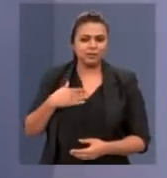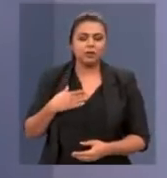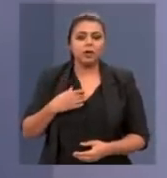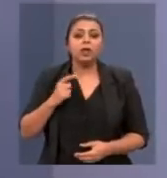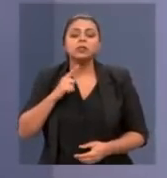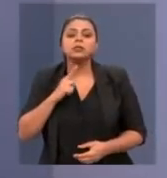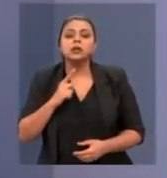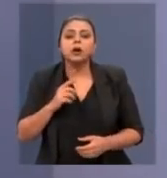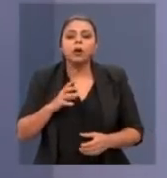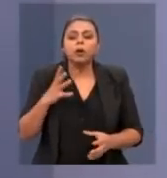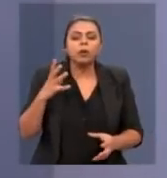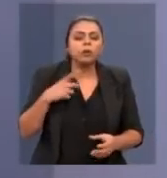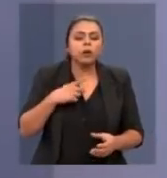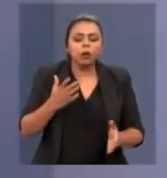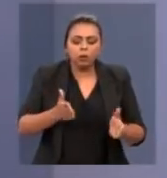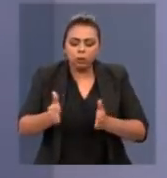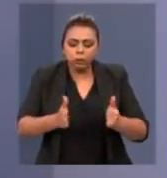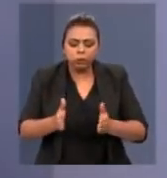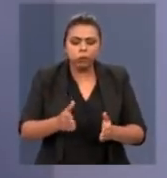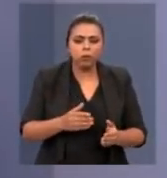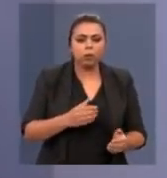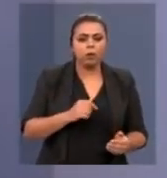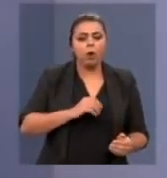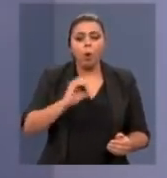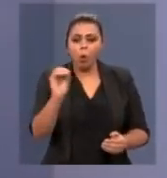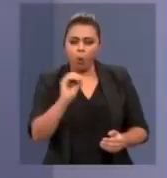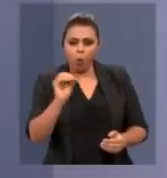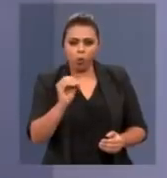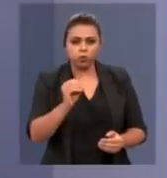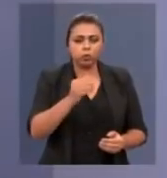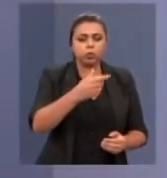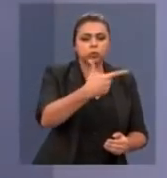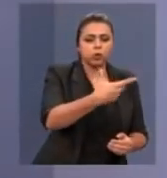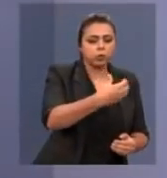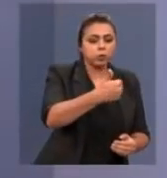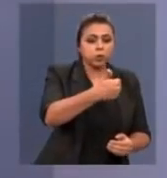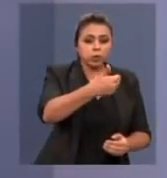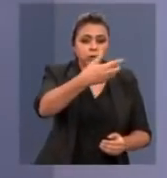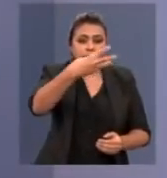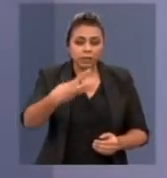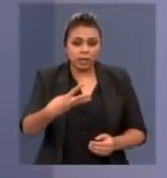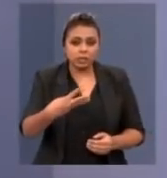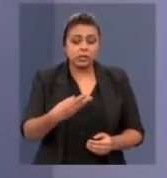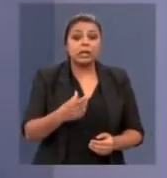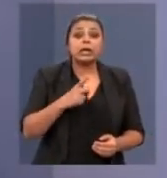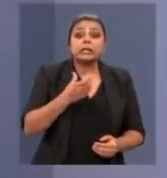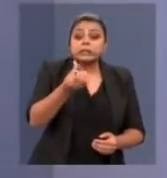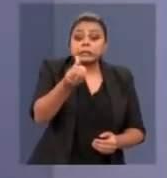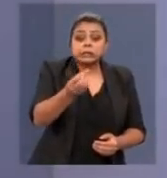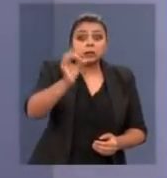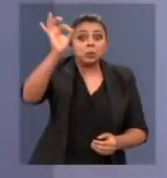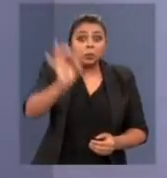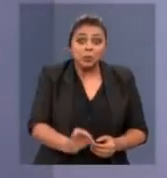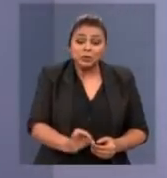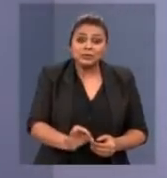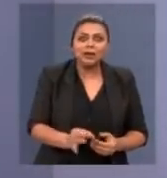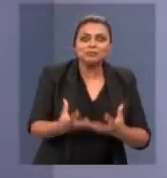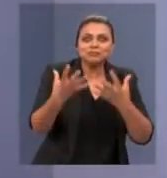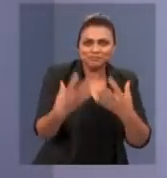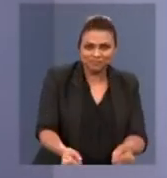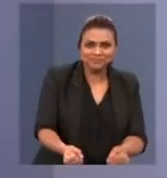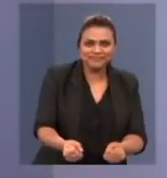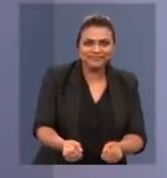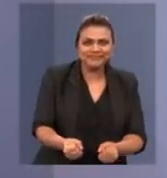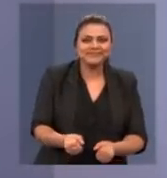em outubro de 2013 com 60% da população olha só o tube